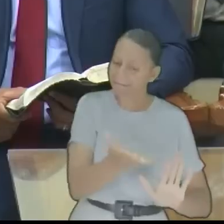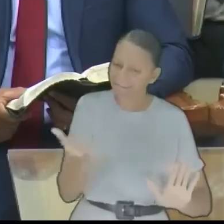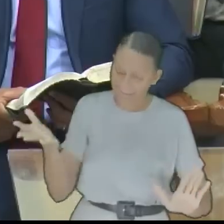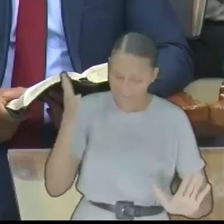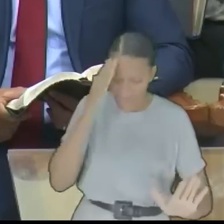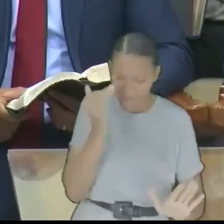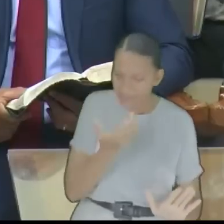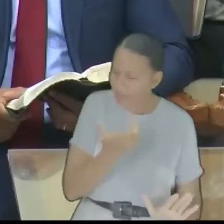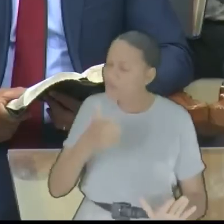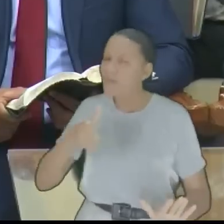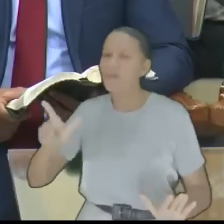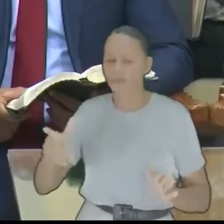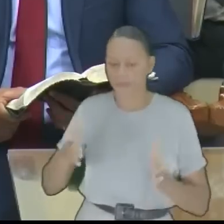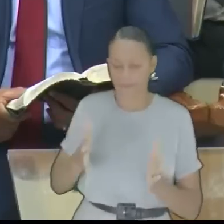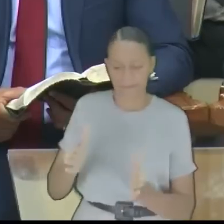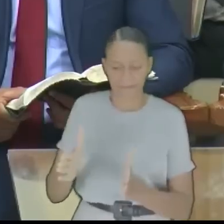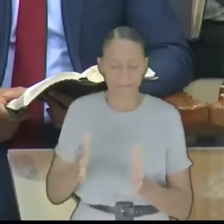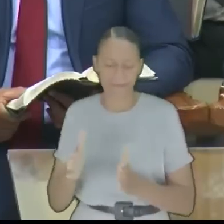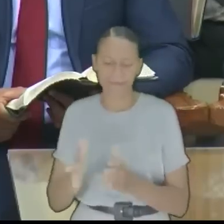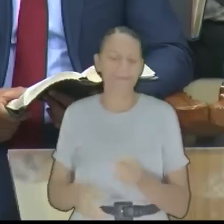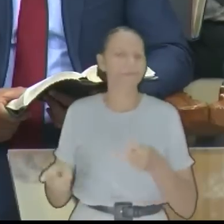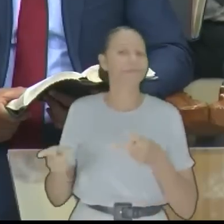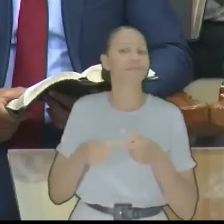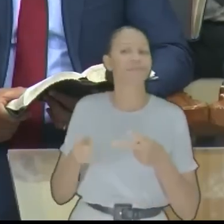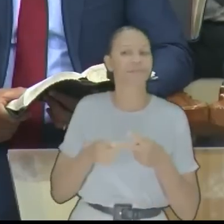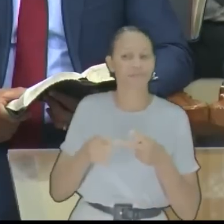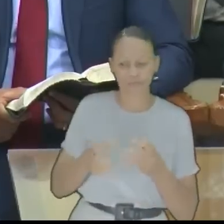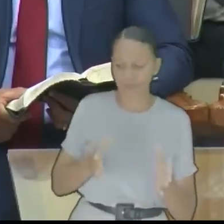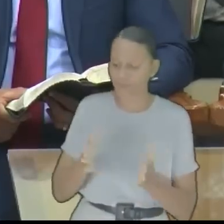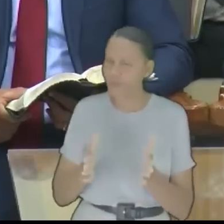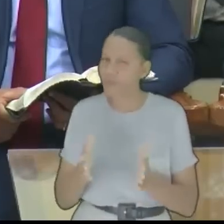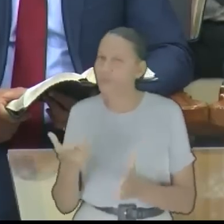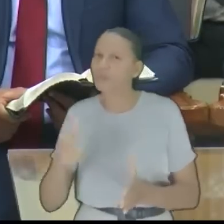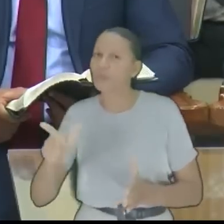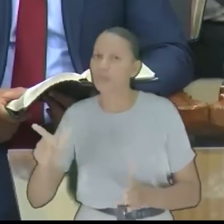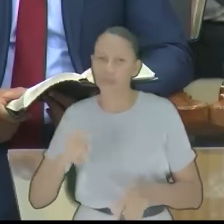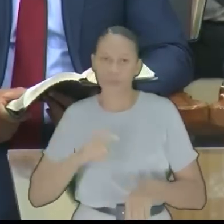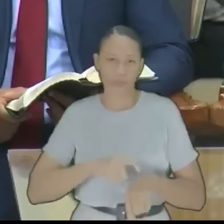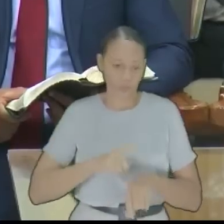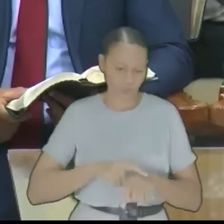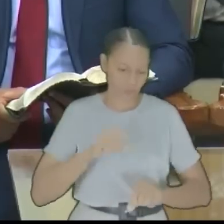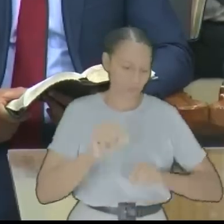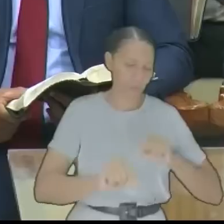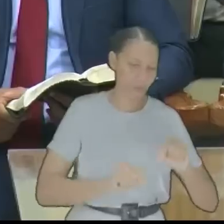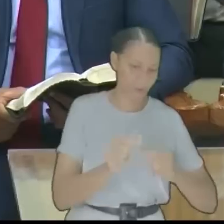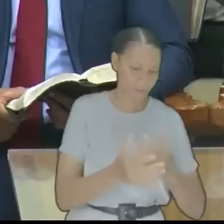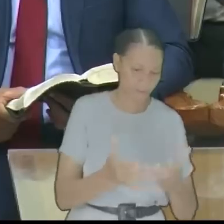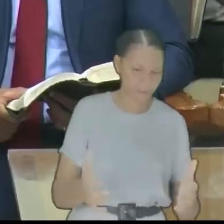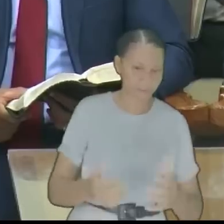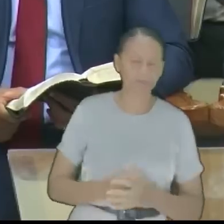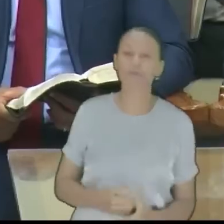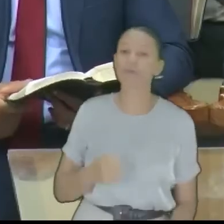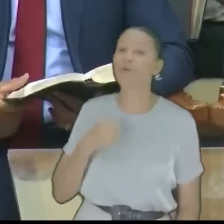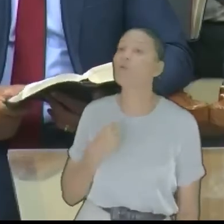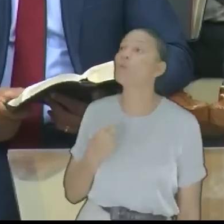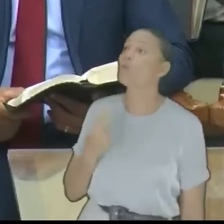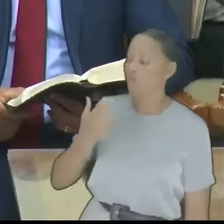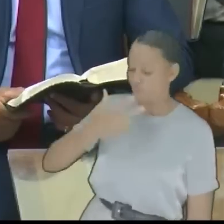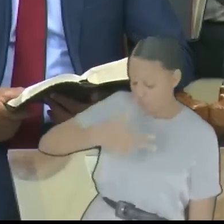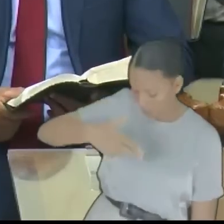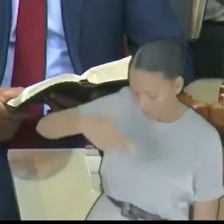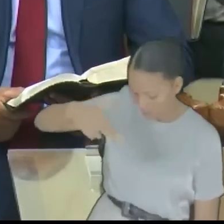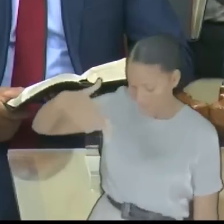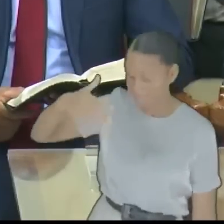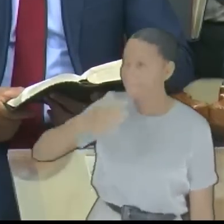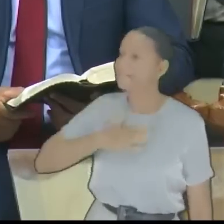uma outra fase, existe uma outra ocasião. Ele disse: vou para meu Pai,